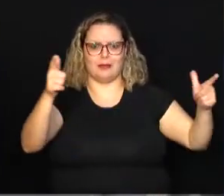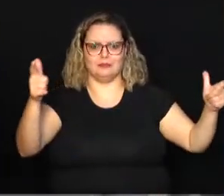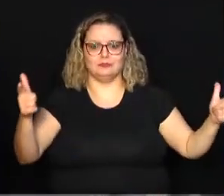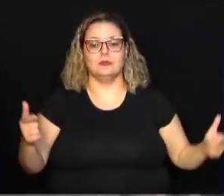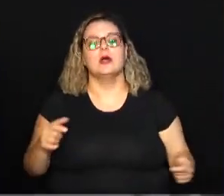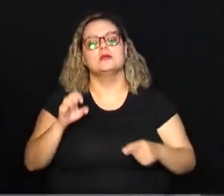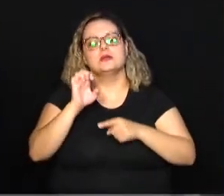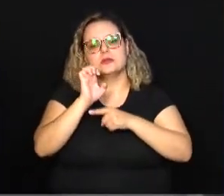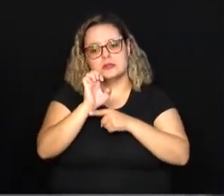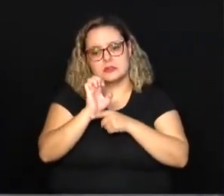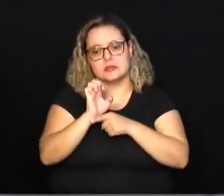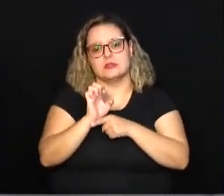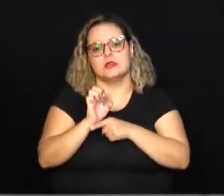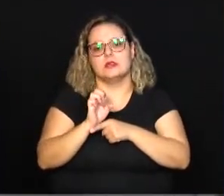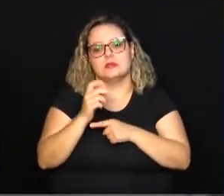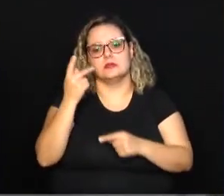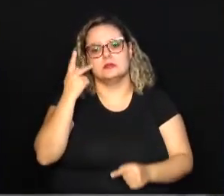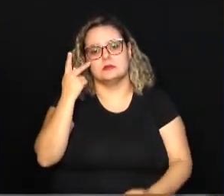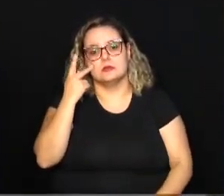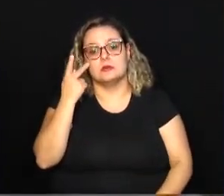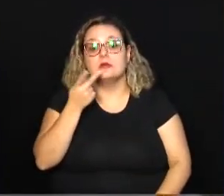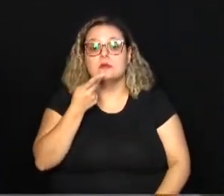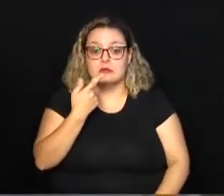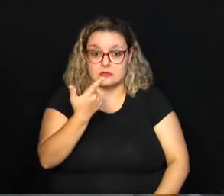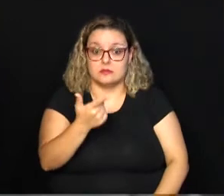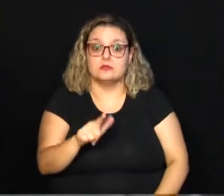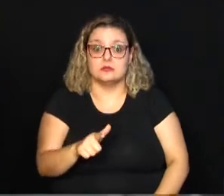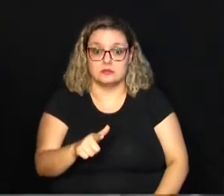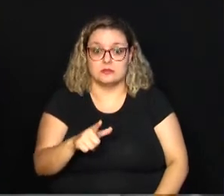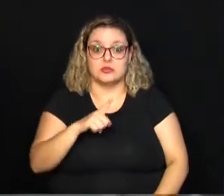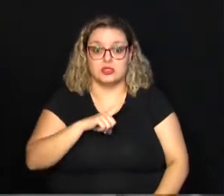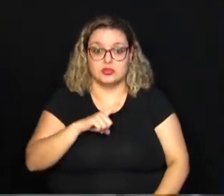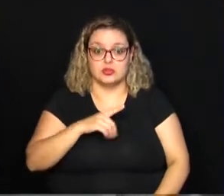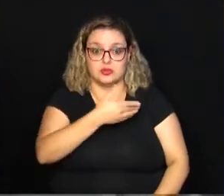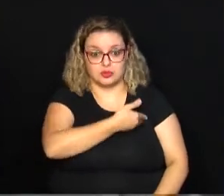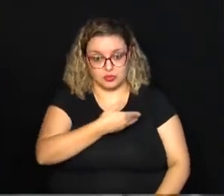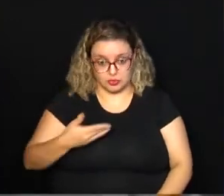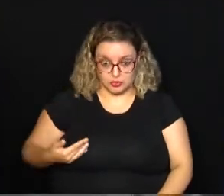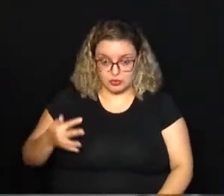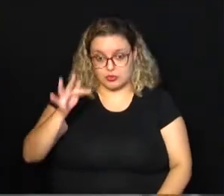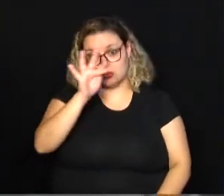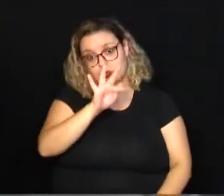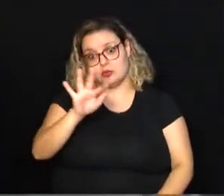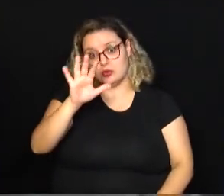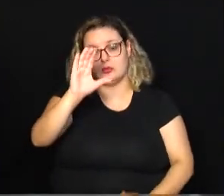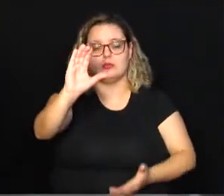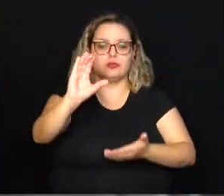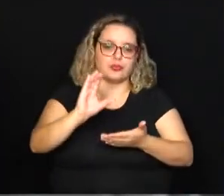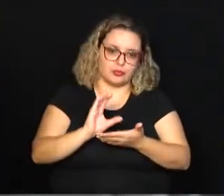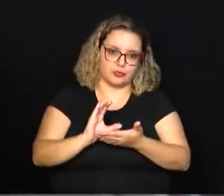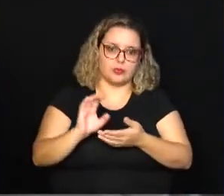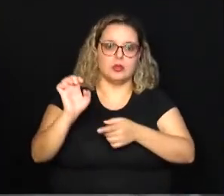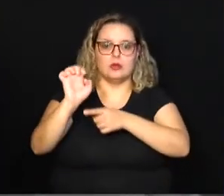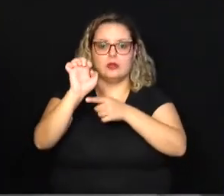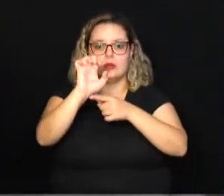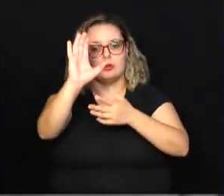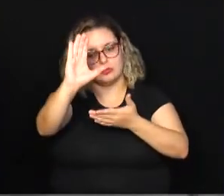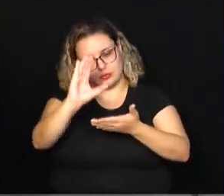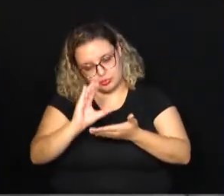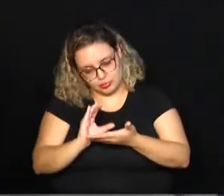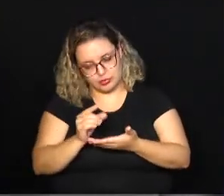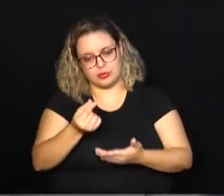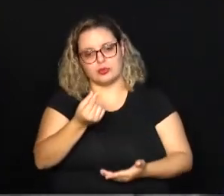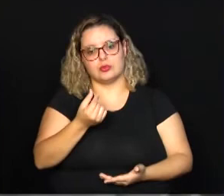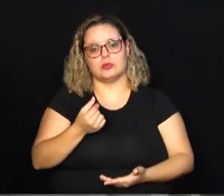até o final do ano, e vou repetir o que eu falei agora há pouco, nós tínhamos o governo federal mandando dinheiro, o estadual mandando dinheiro, o